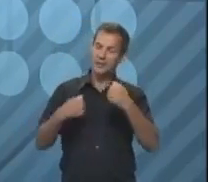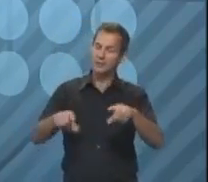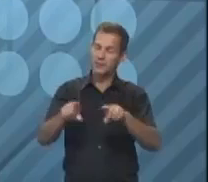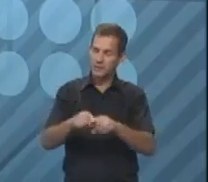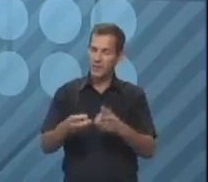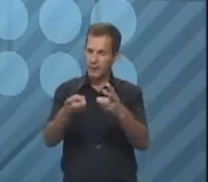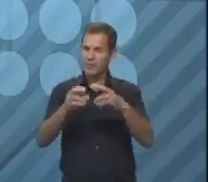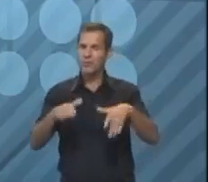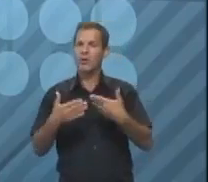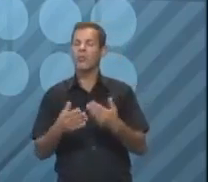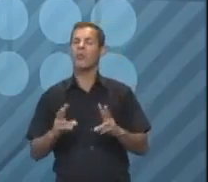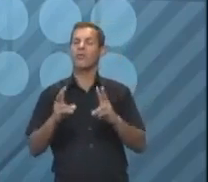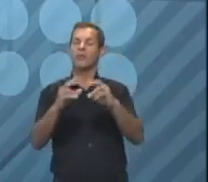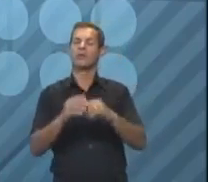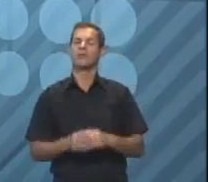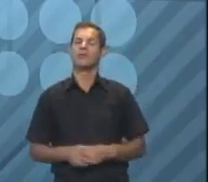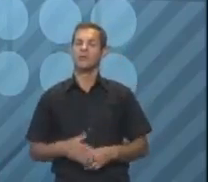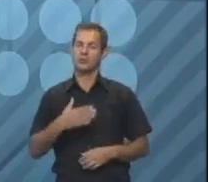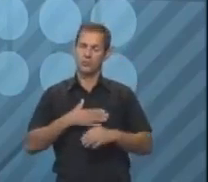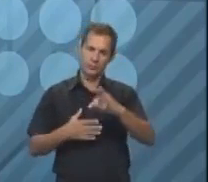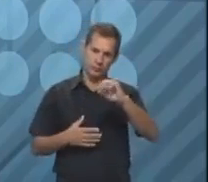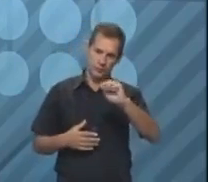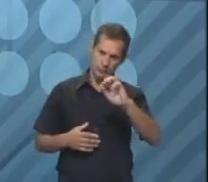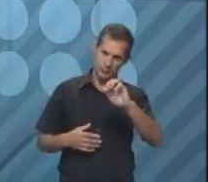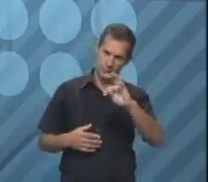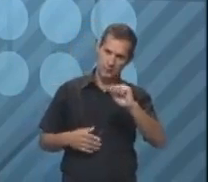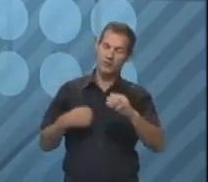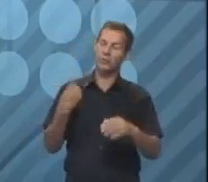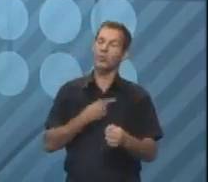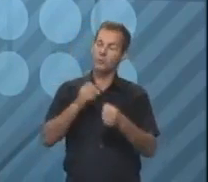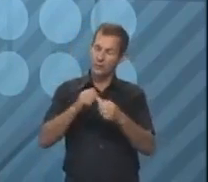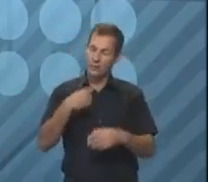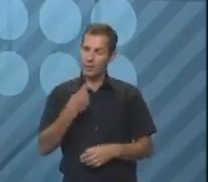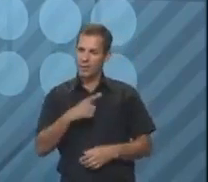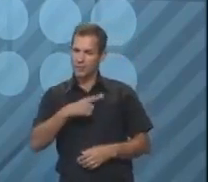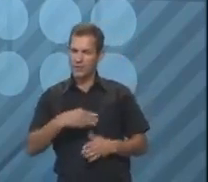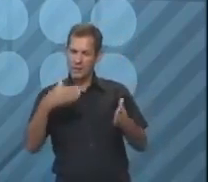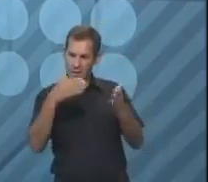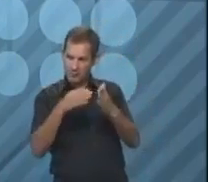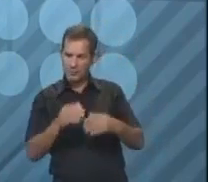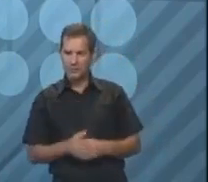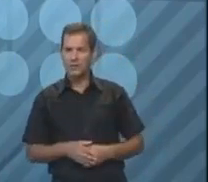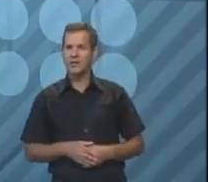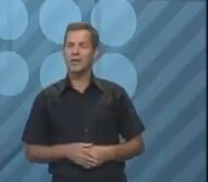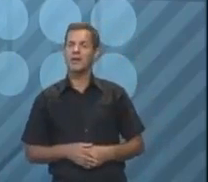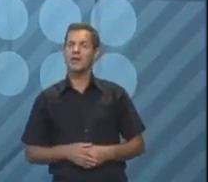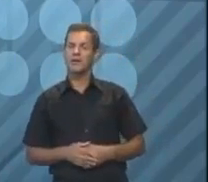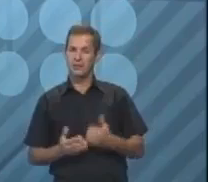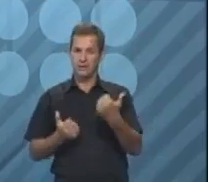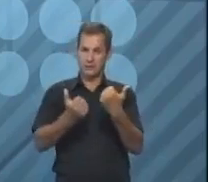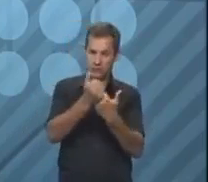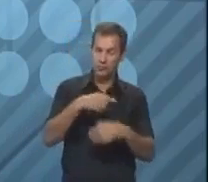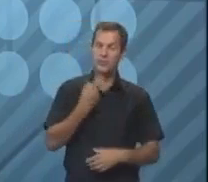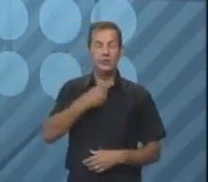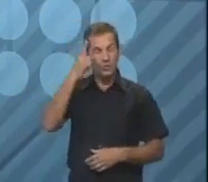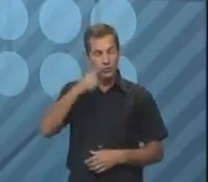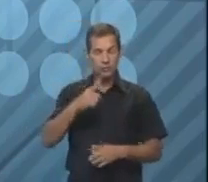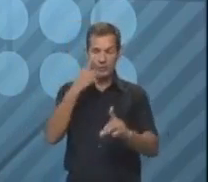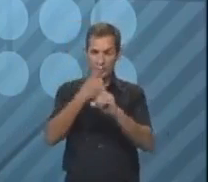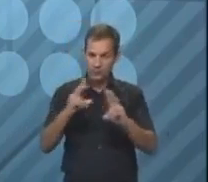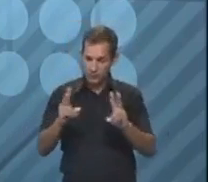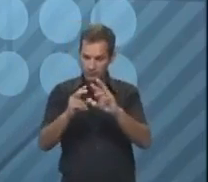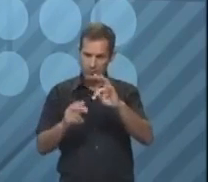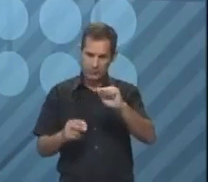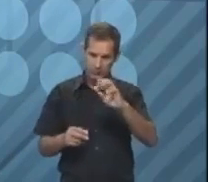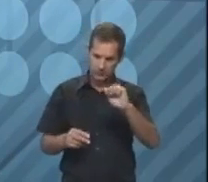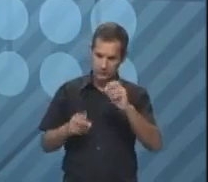preciso descobrir qual é a variação do meu θ. Como que a gente faz isso? A gente pega o limite e joga na substituição e a gente consegue encontrar o